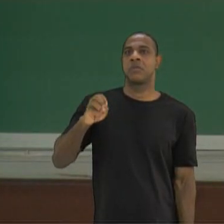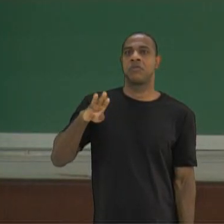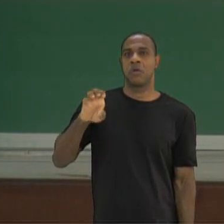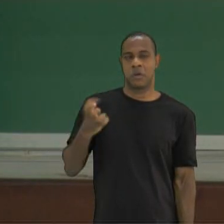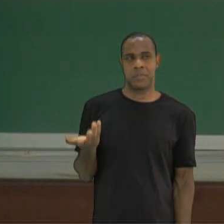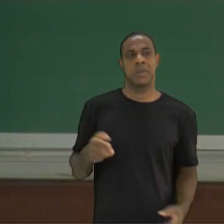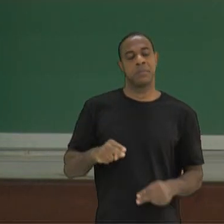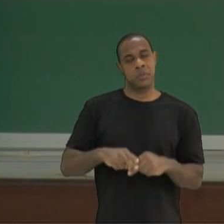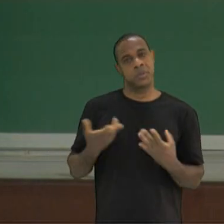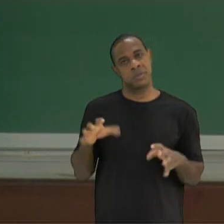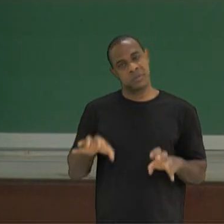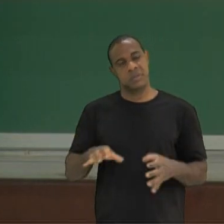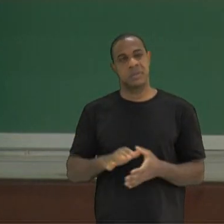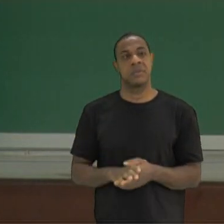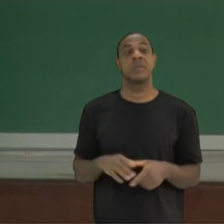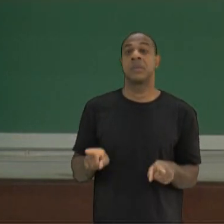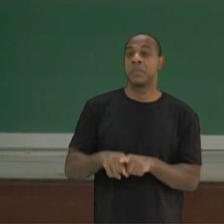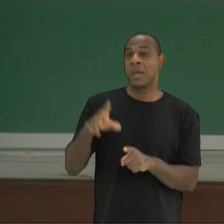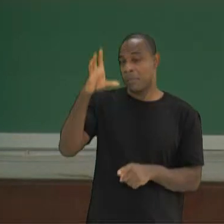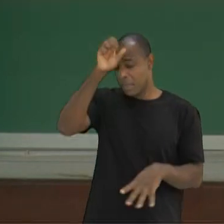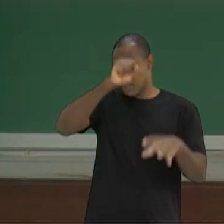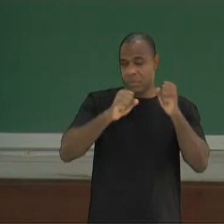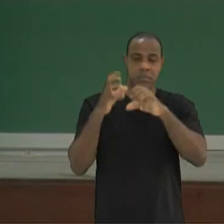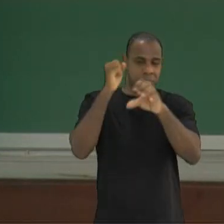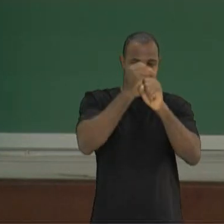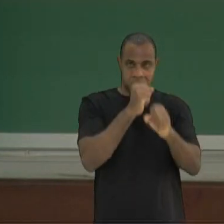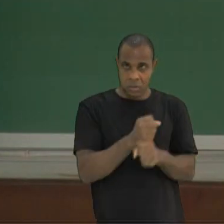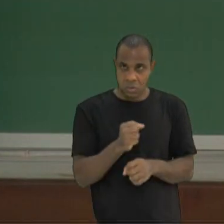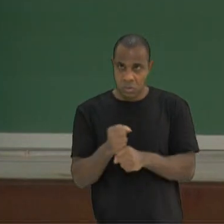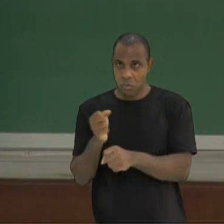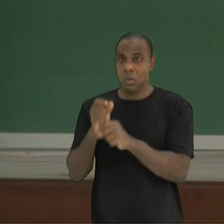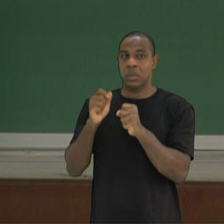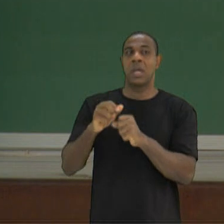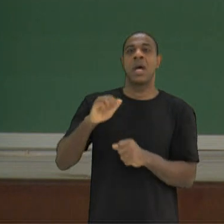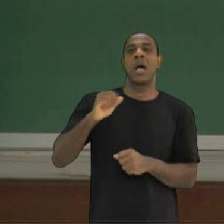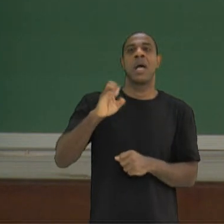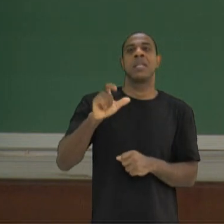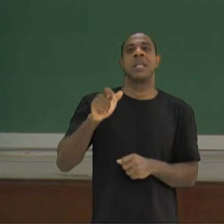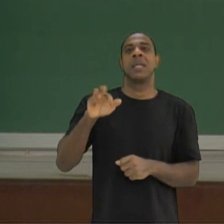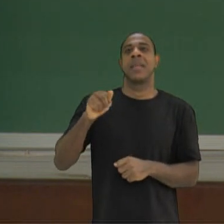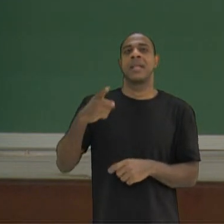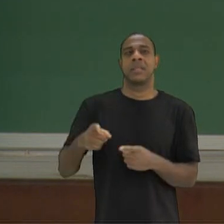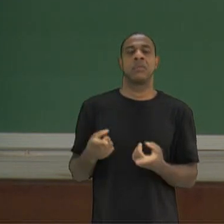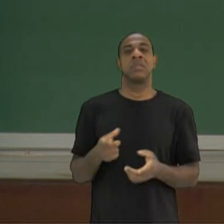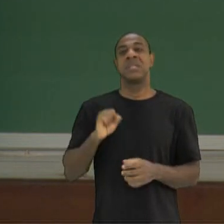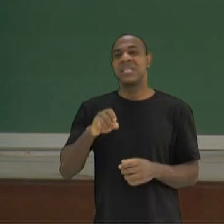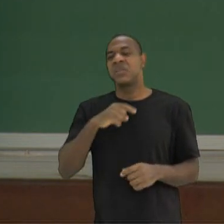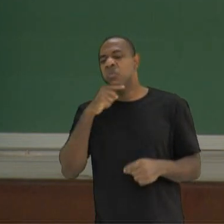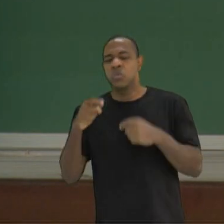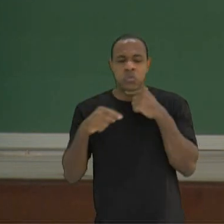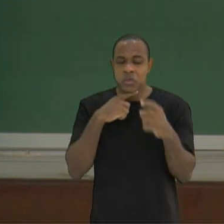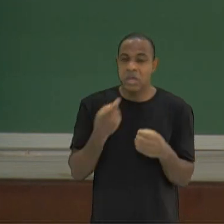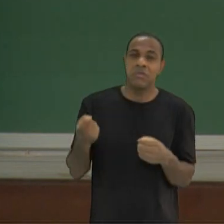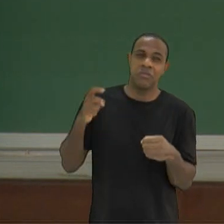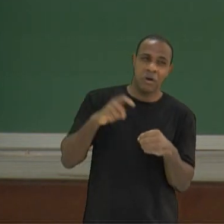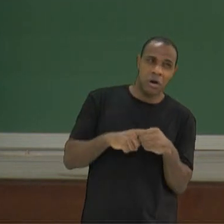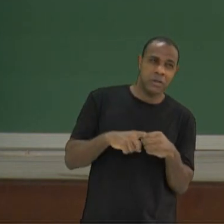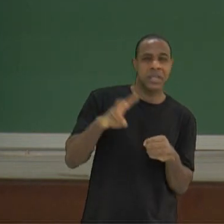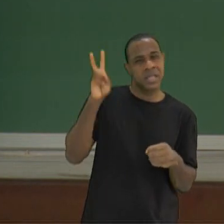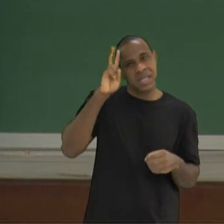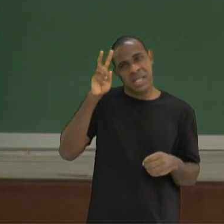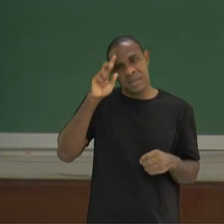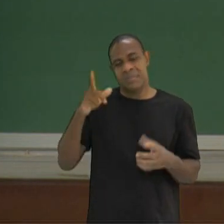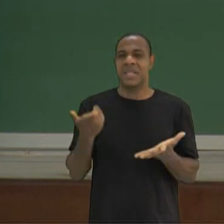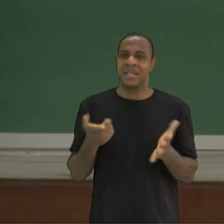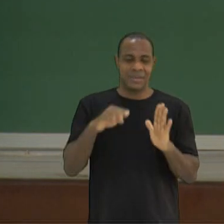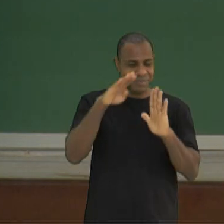e aprendemos como calcular a aceleração. Então, se ficou alguma dúvida, volta, né? Lembra do seu formulário,